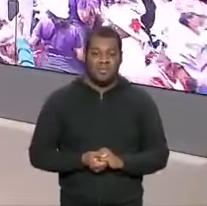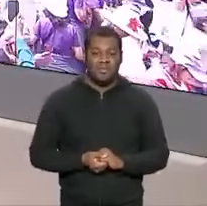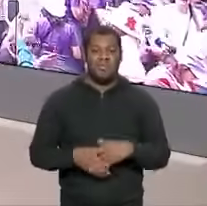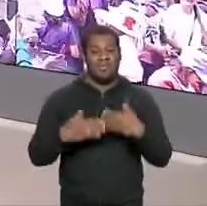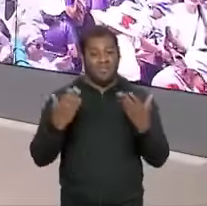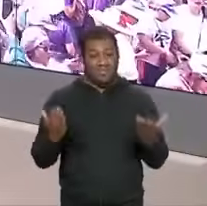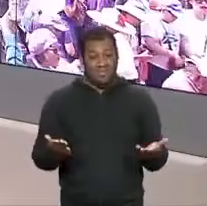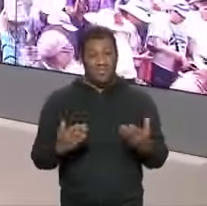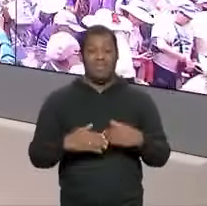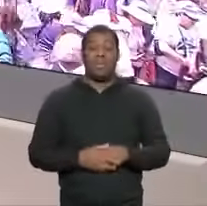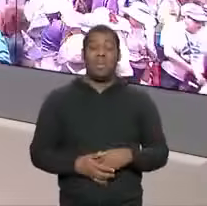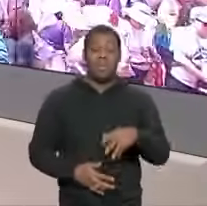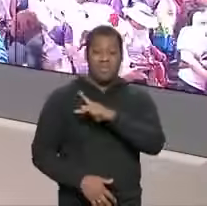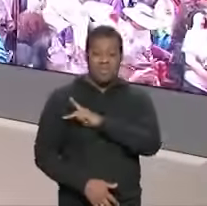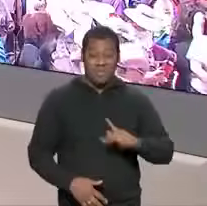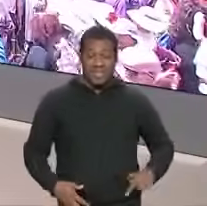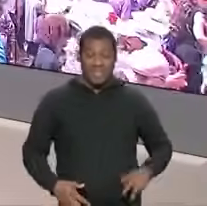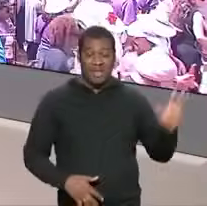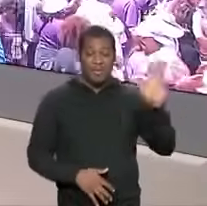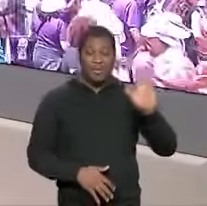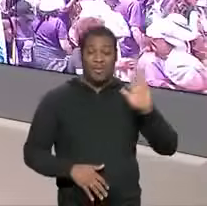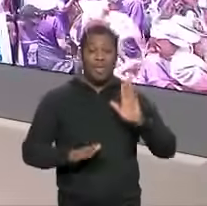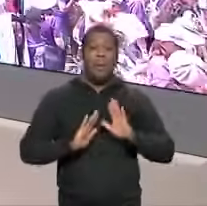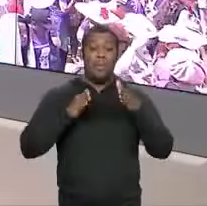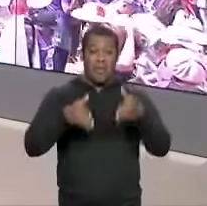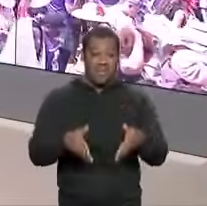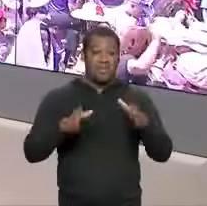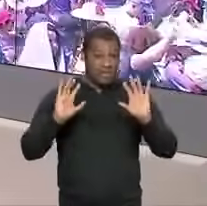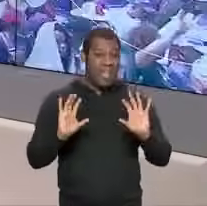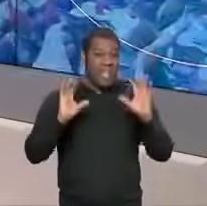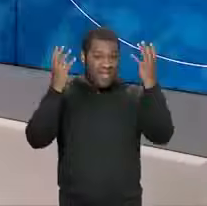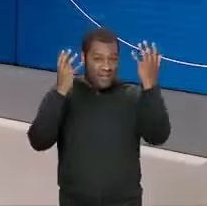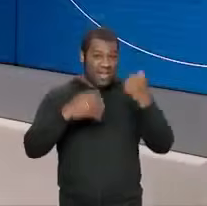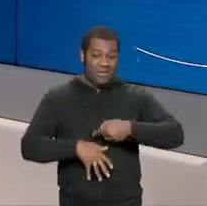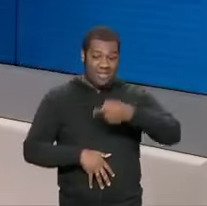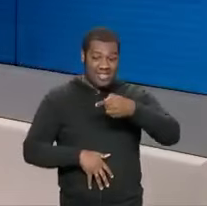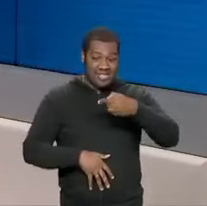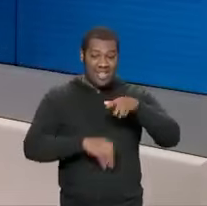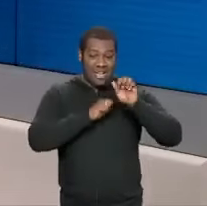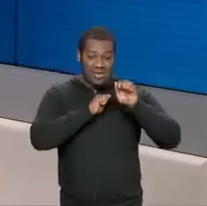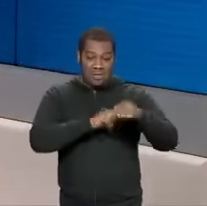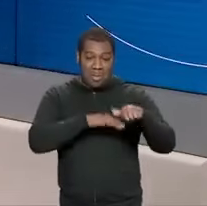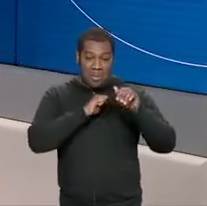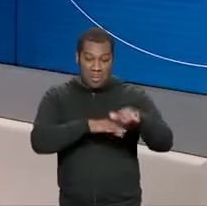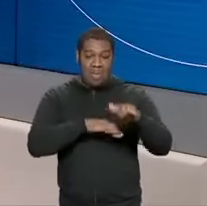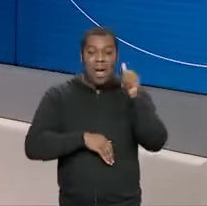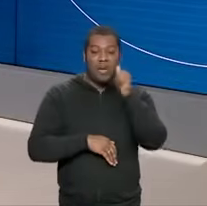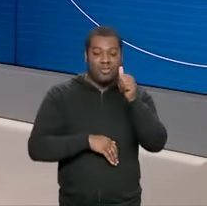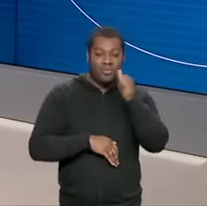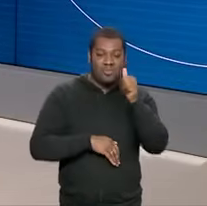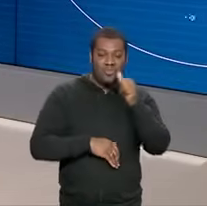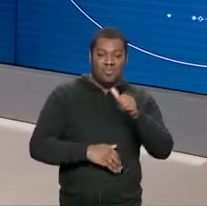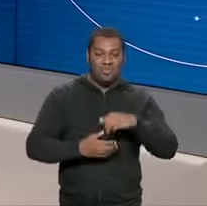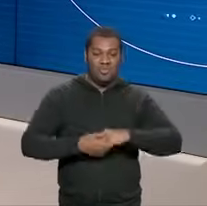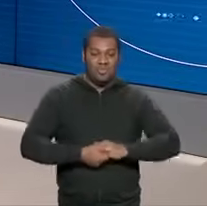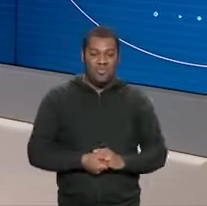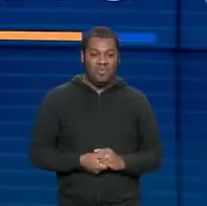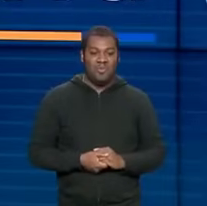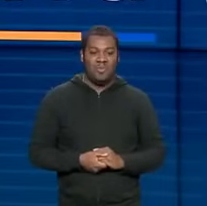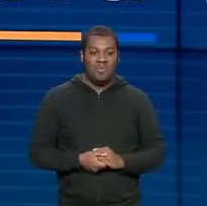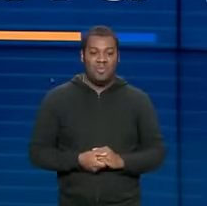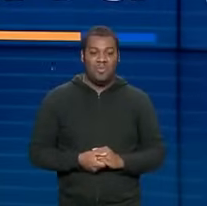tá aí essa foi a participação então do presidente Lula no encerramento da sétima Edição da Marcha das Margaridas